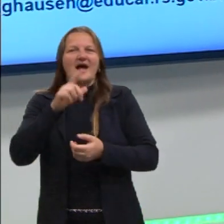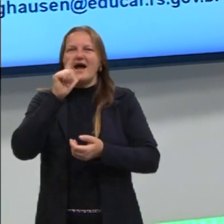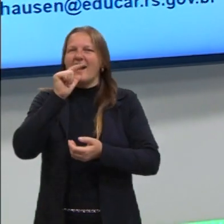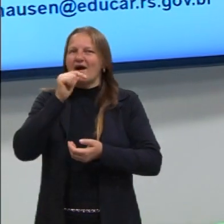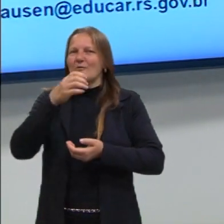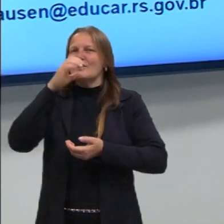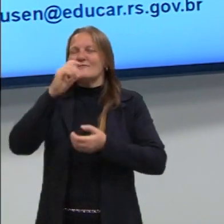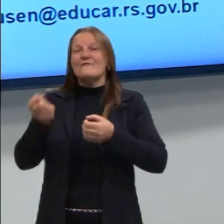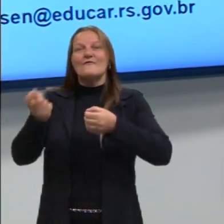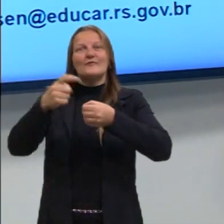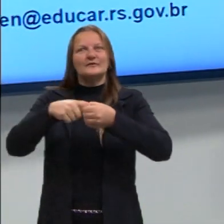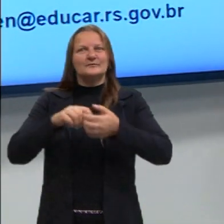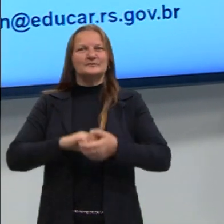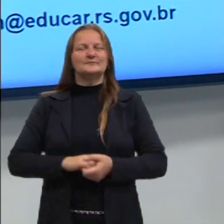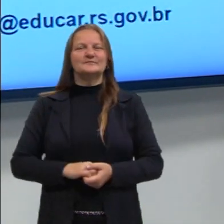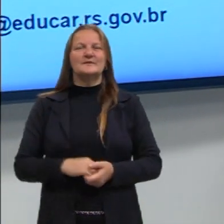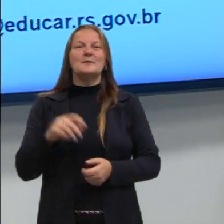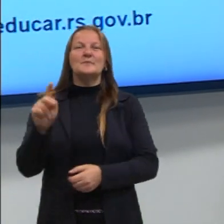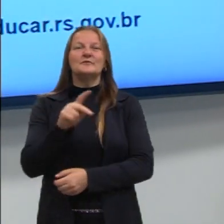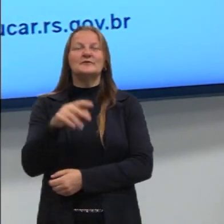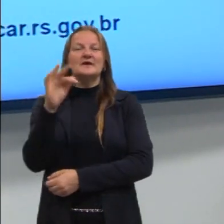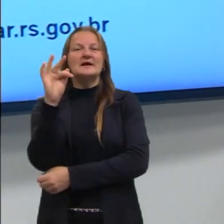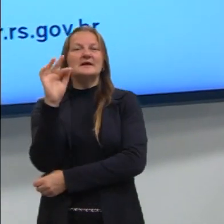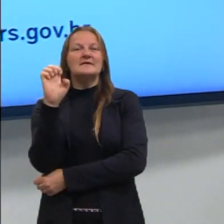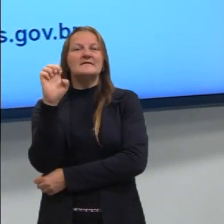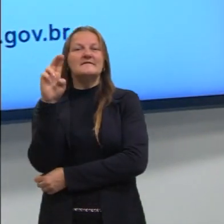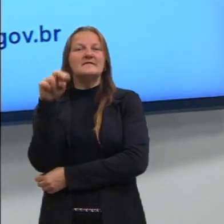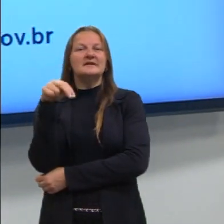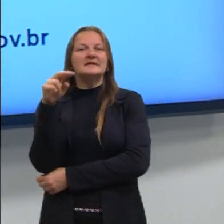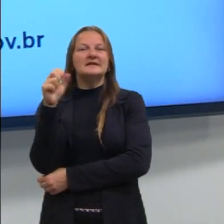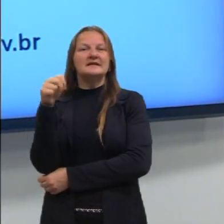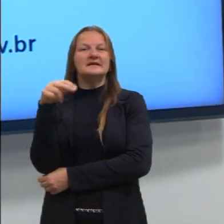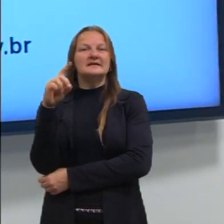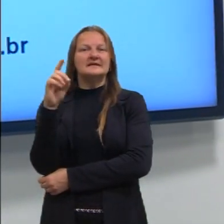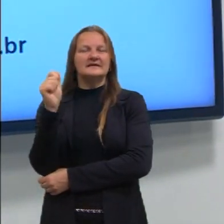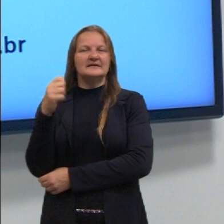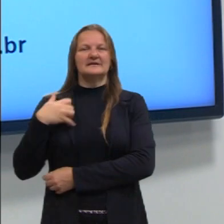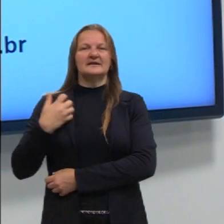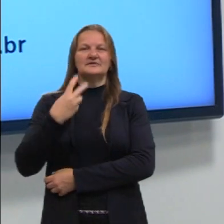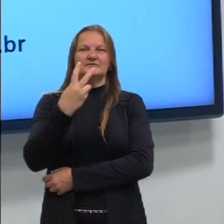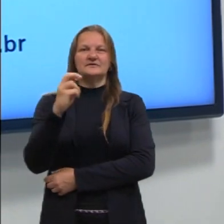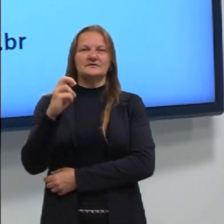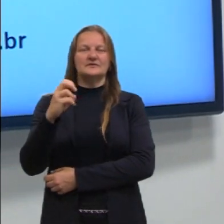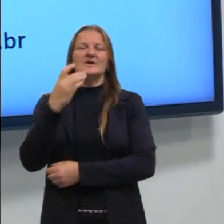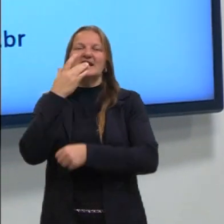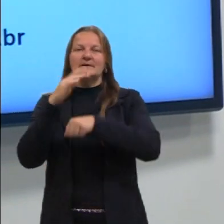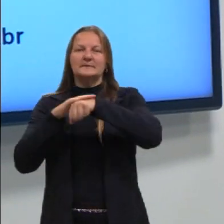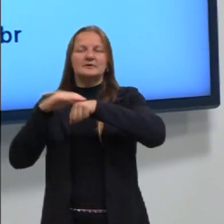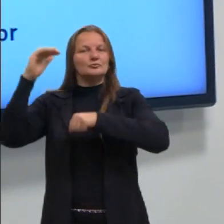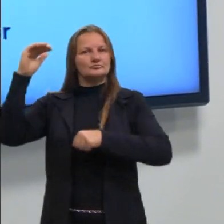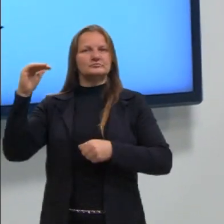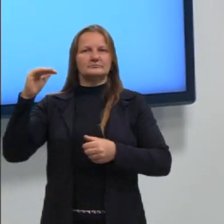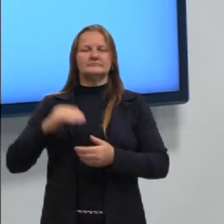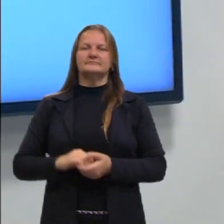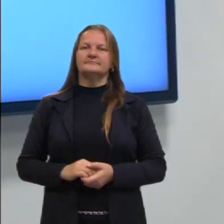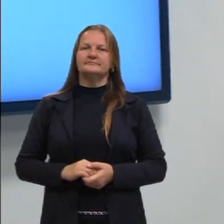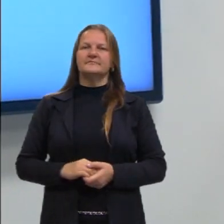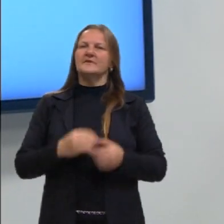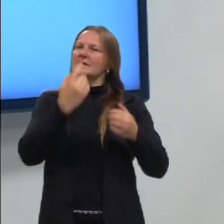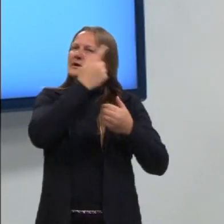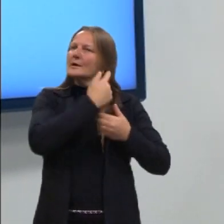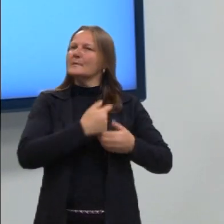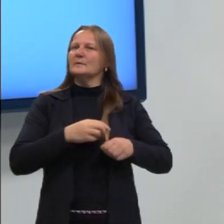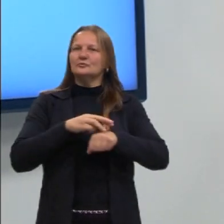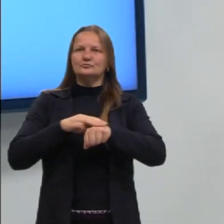água e voltamos. Eu sou a prof. Fernanda, tenho 25 anos, sou branca, de baixa estatura,